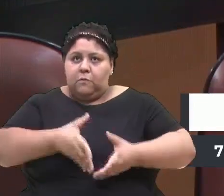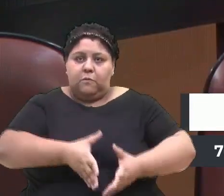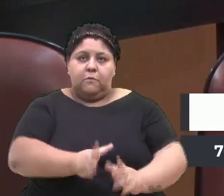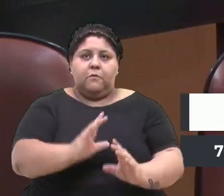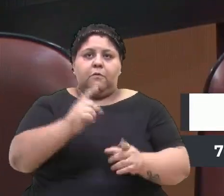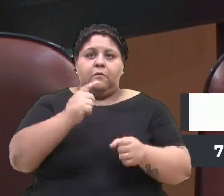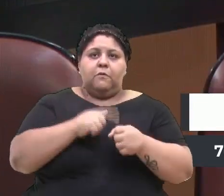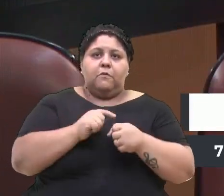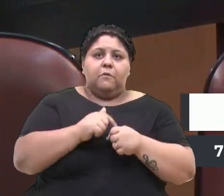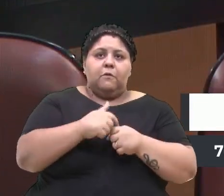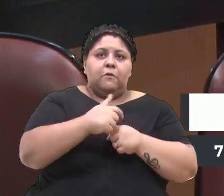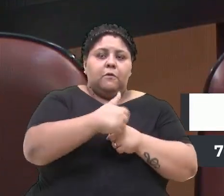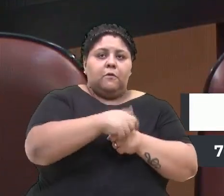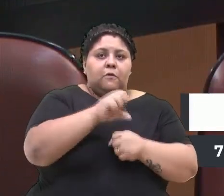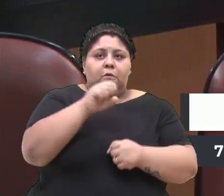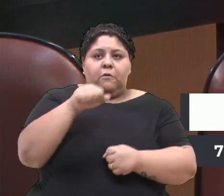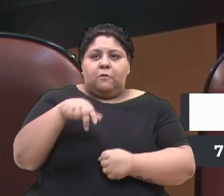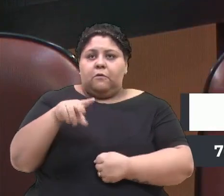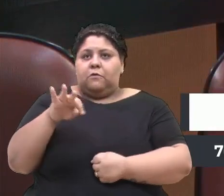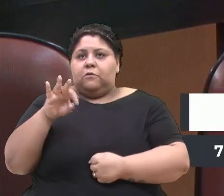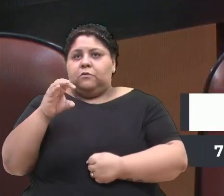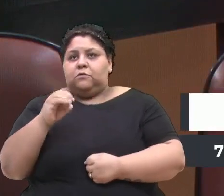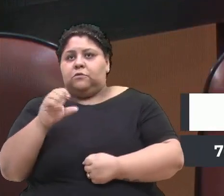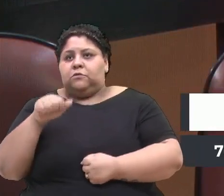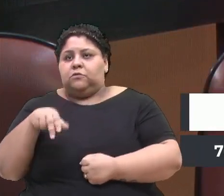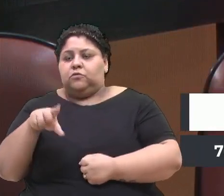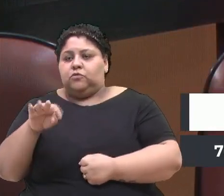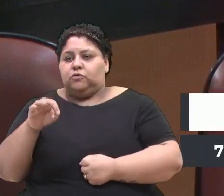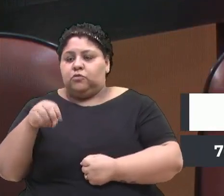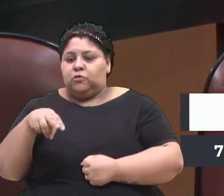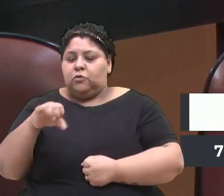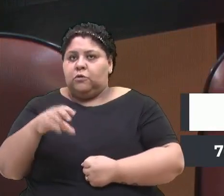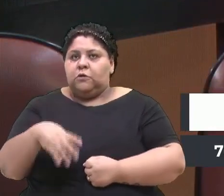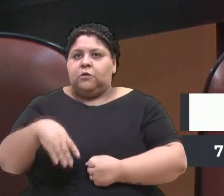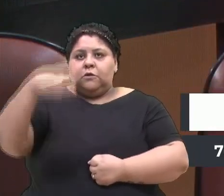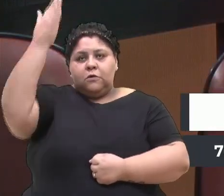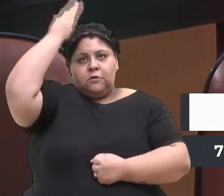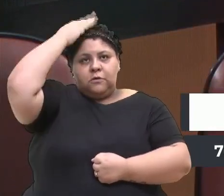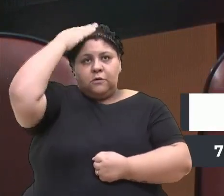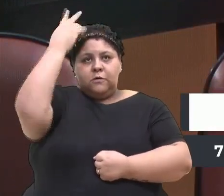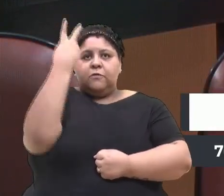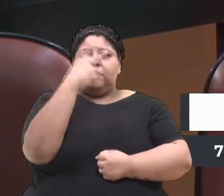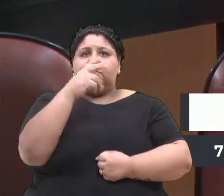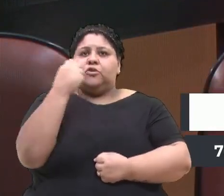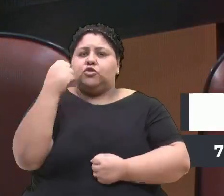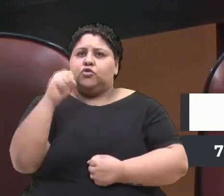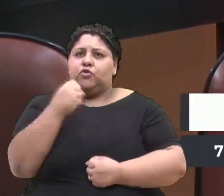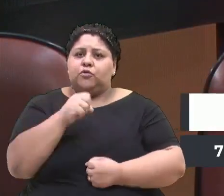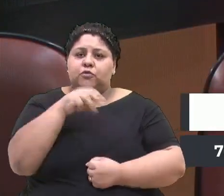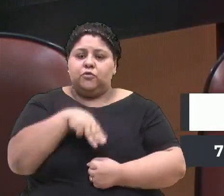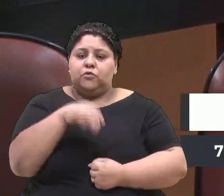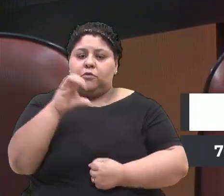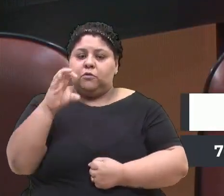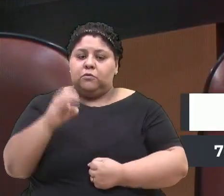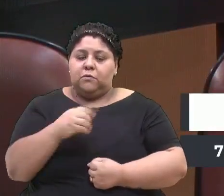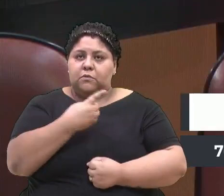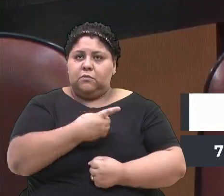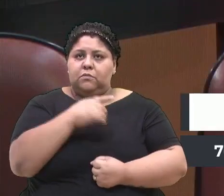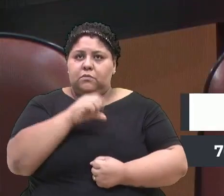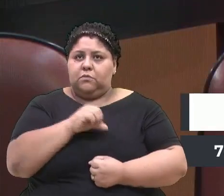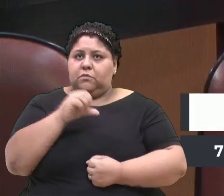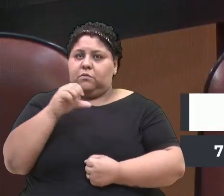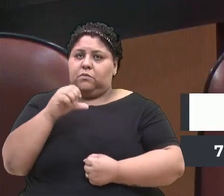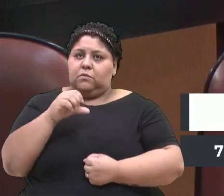cidade Santo Antônio do Sudoeste Paraná em 28 de Maio de 1960 filho de